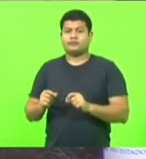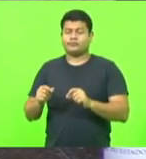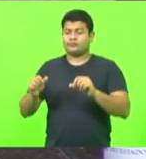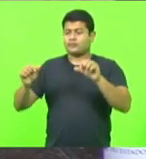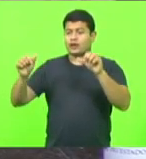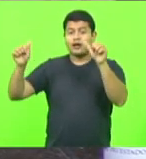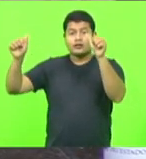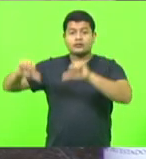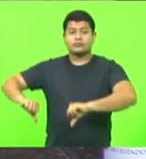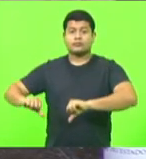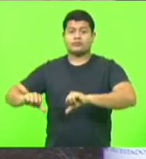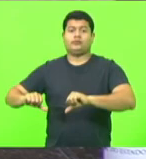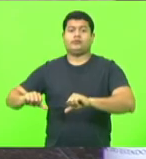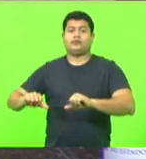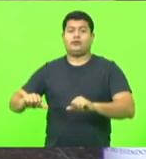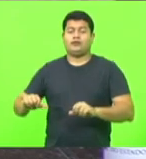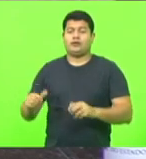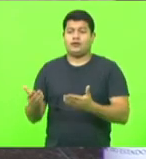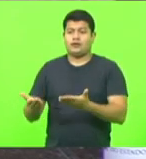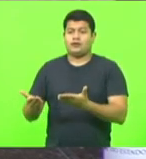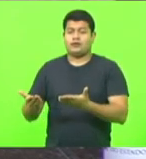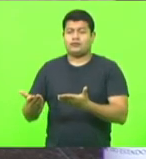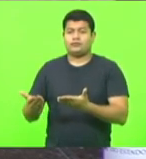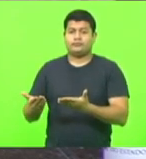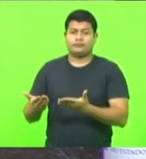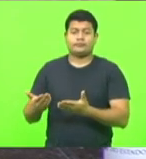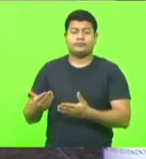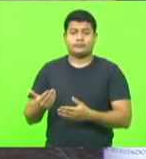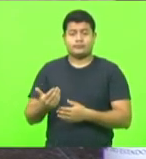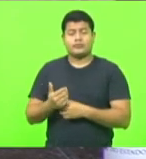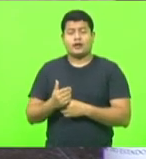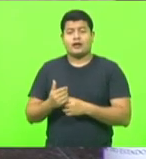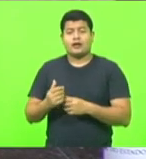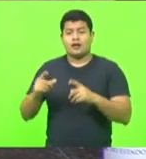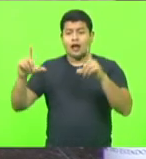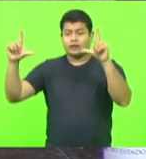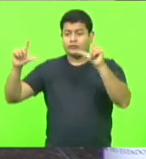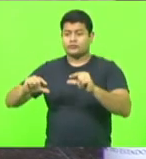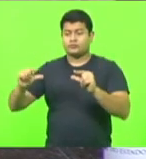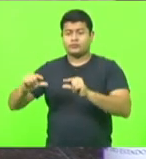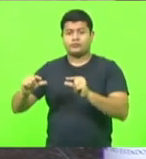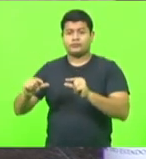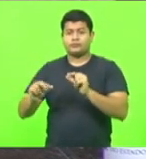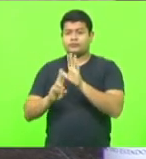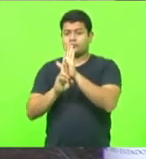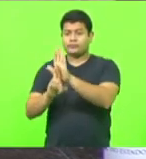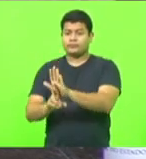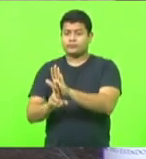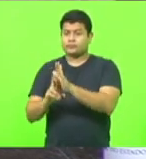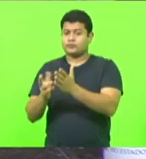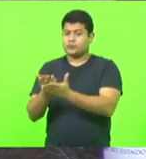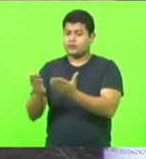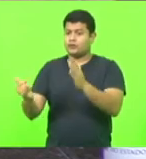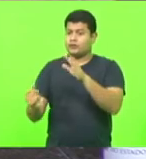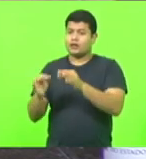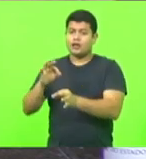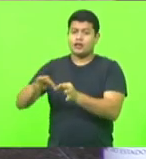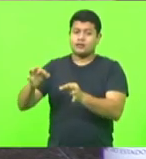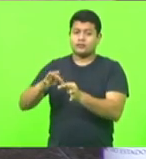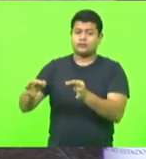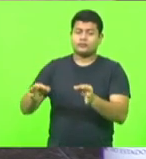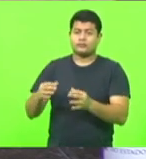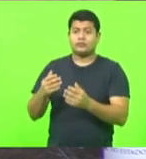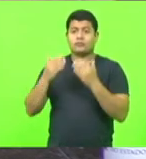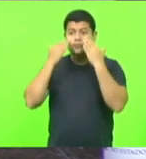a descredibilizar essas instituições, a mostrar e para a sociedade que elas podem fazer isso, independente